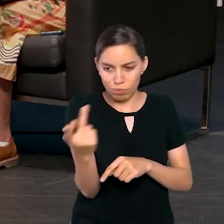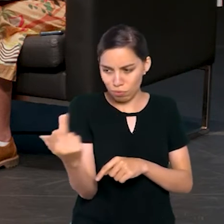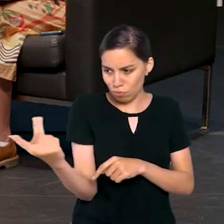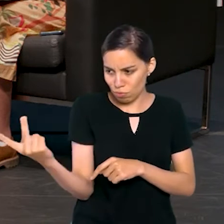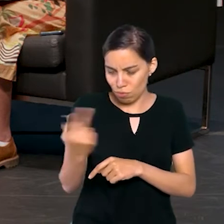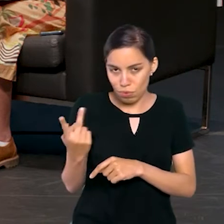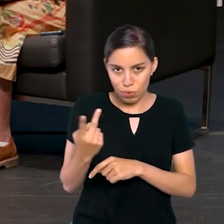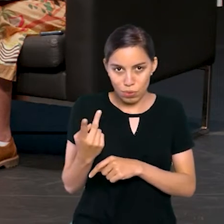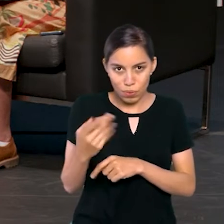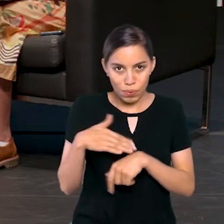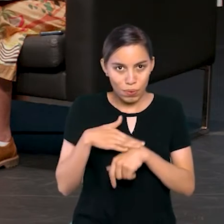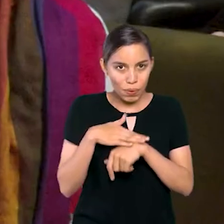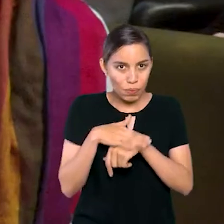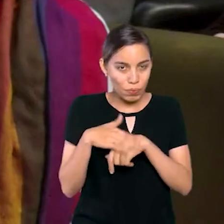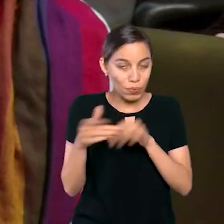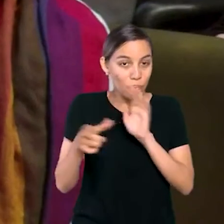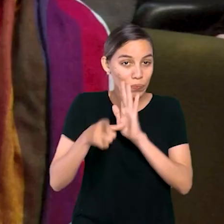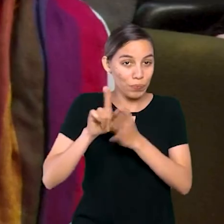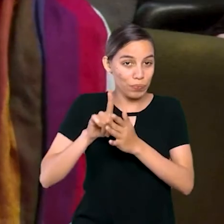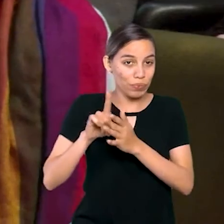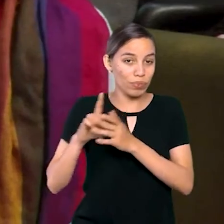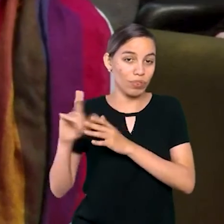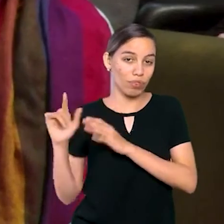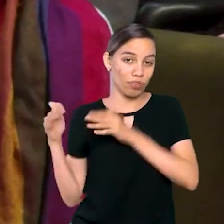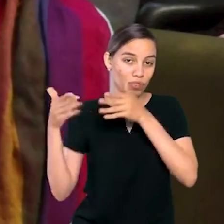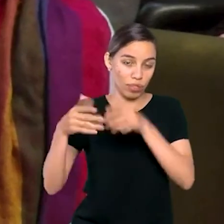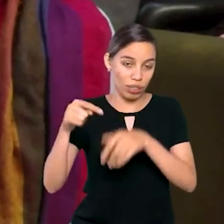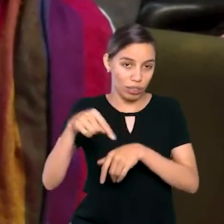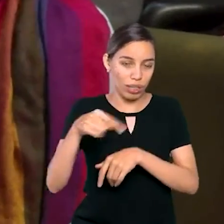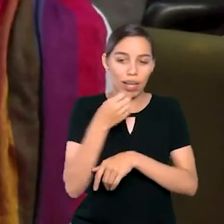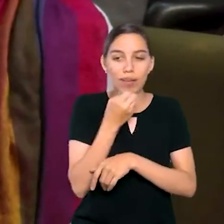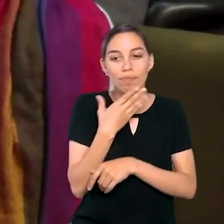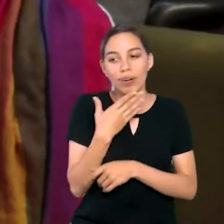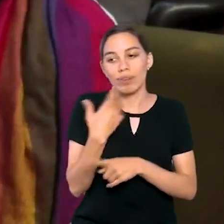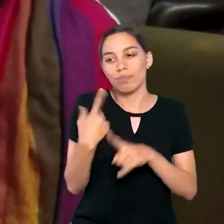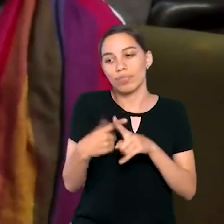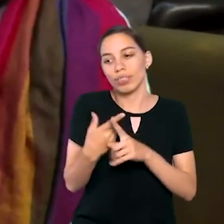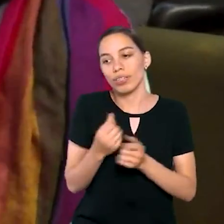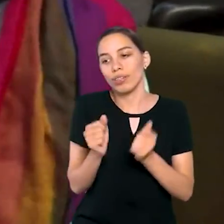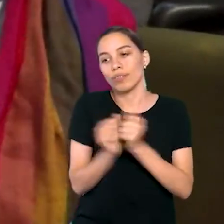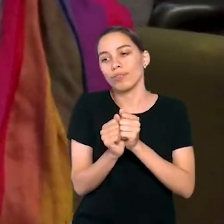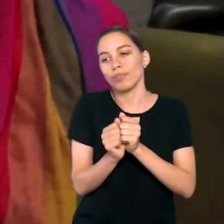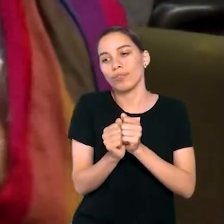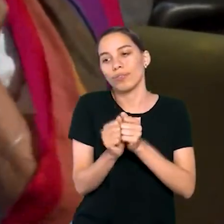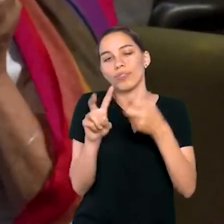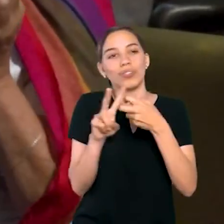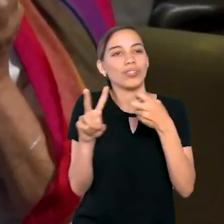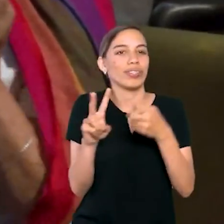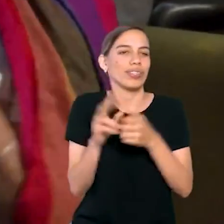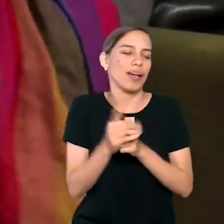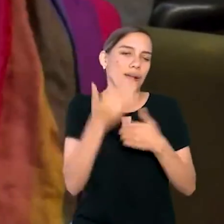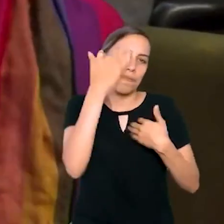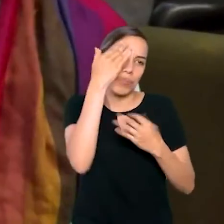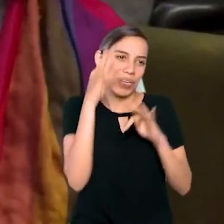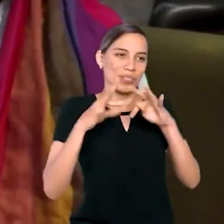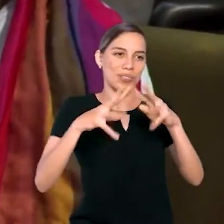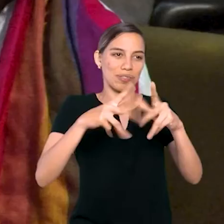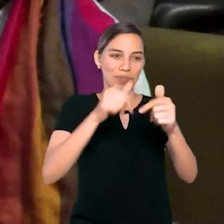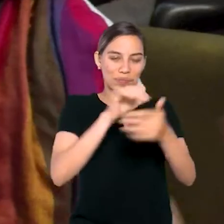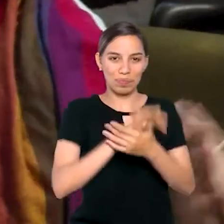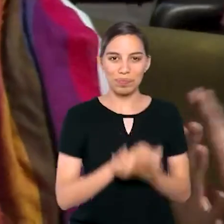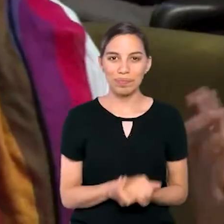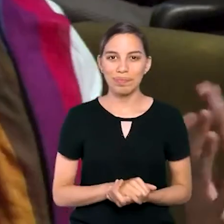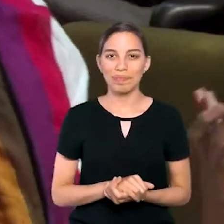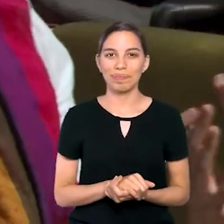comentamos quando chegamos aqui. Como é bom a gente estar no meio da nossa turma. Obrigada a todos.